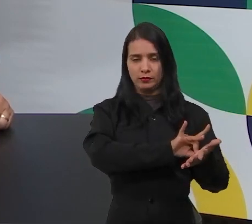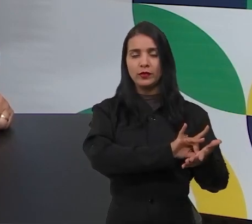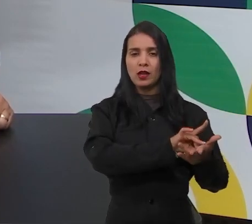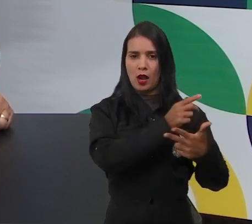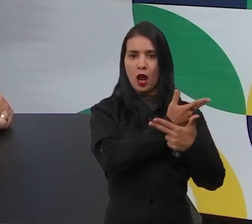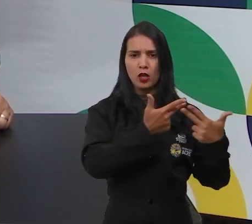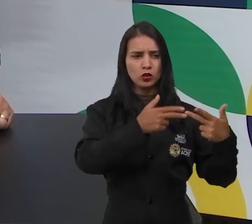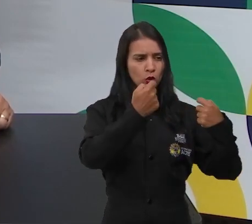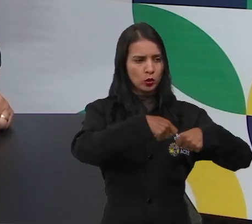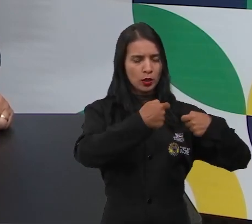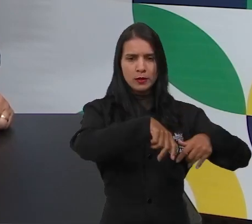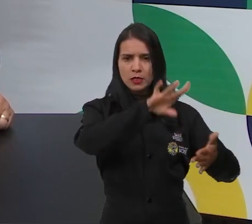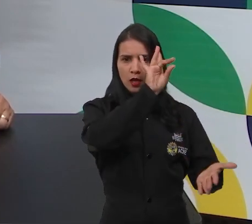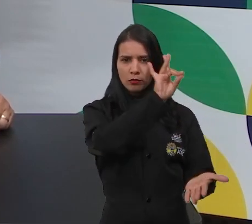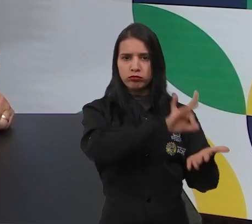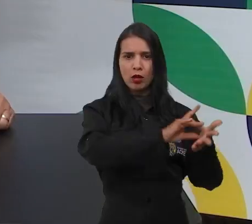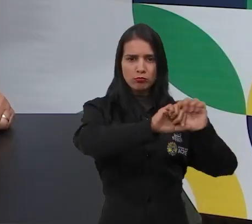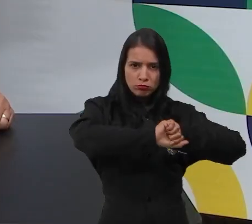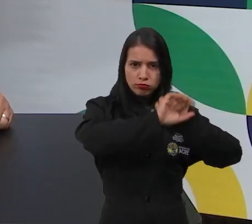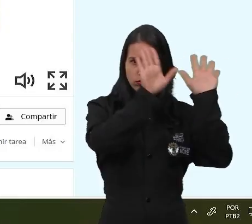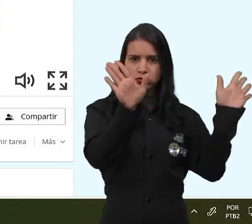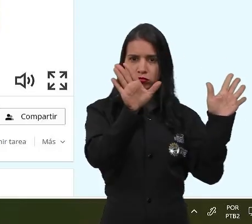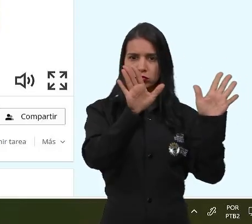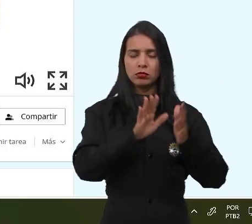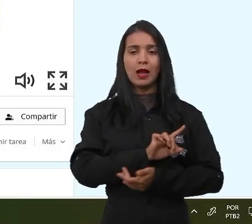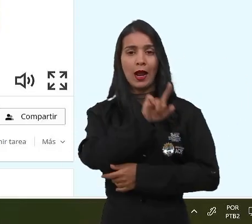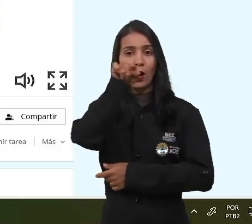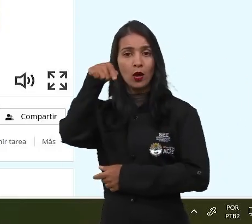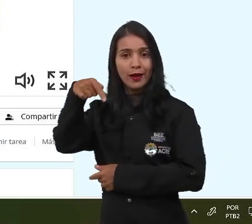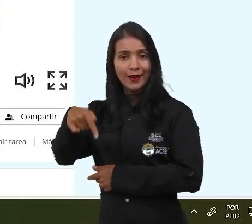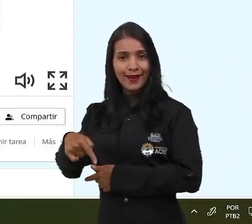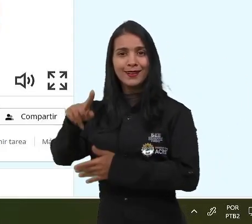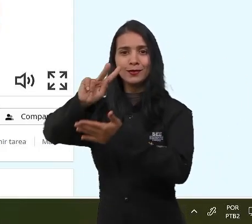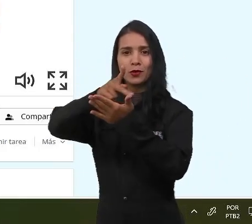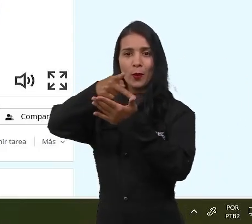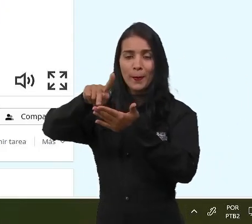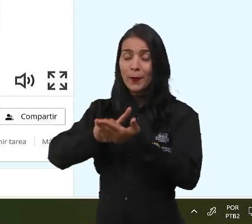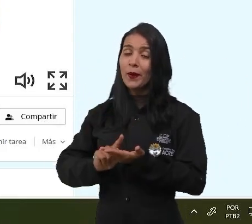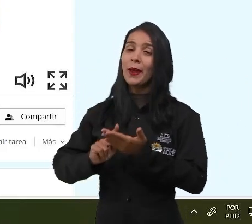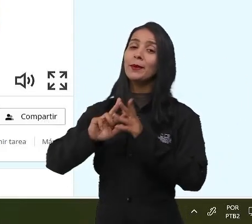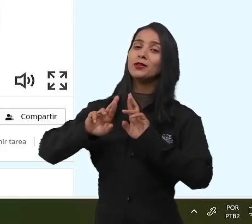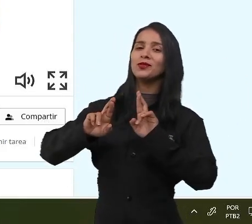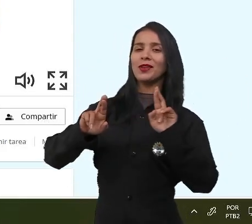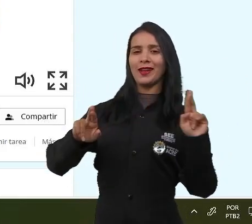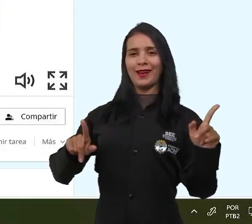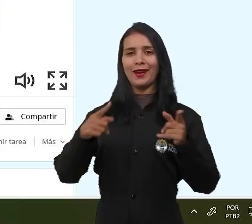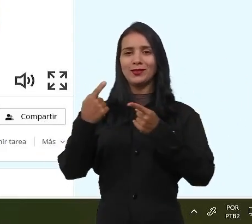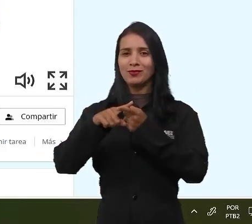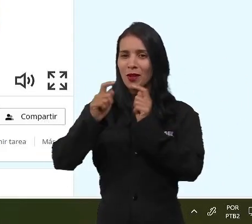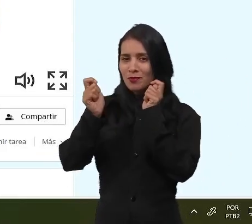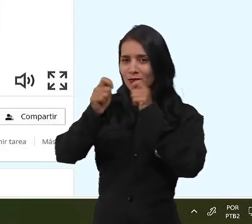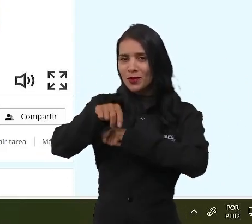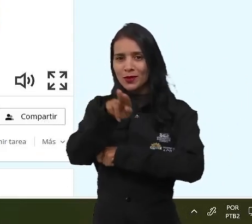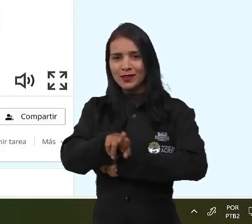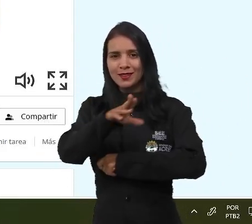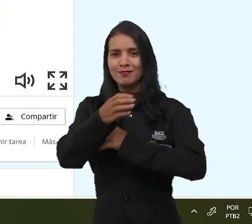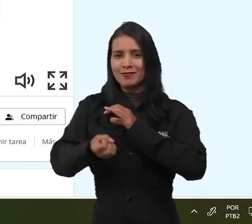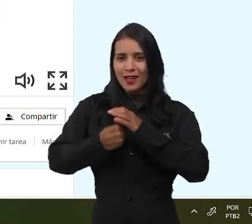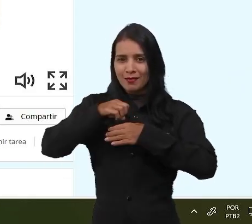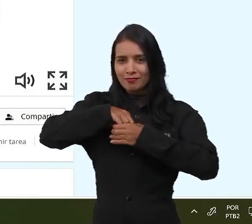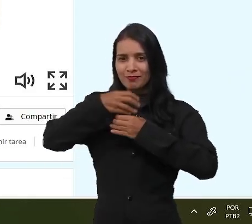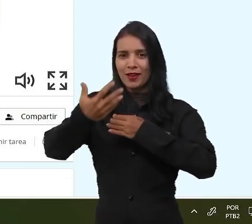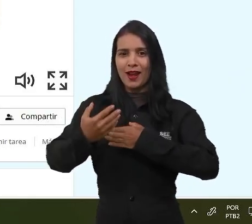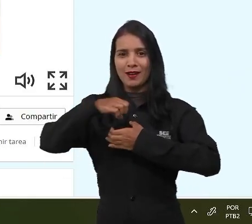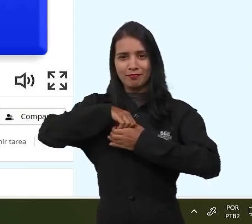como elas realmente são. Agora já nos poemas não, os poemas têm essa questão do eu lírico, belo, tá